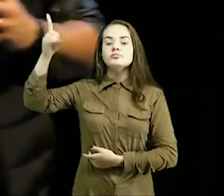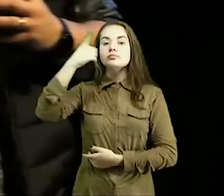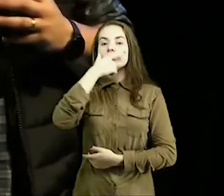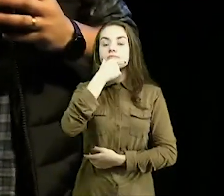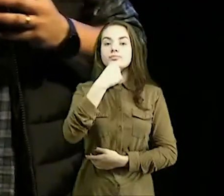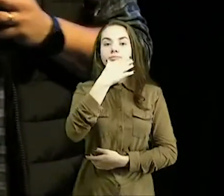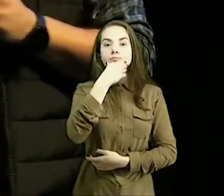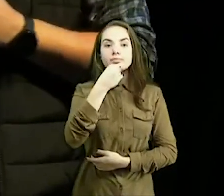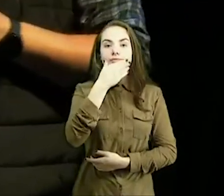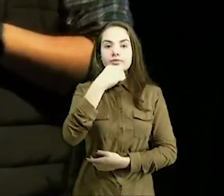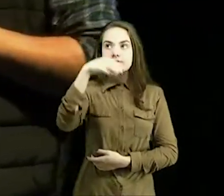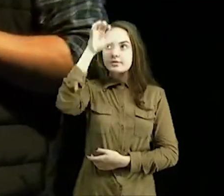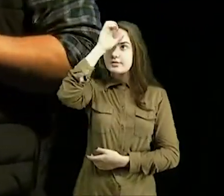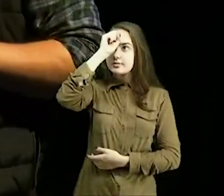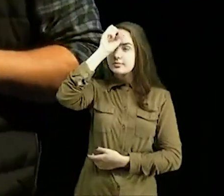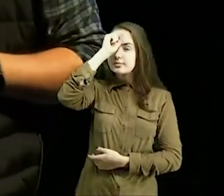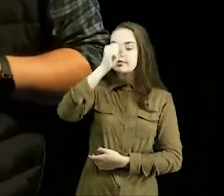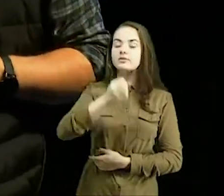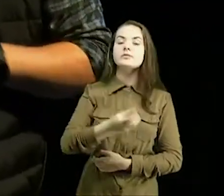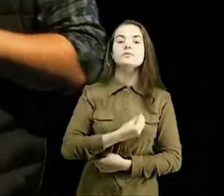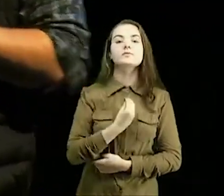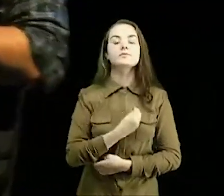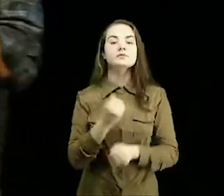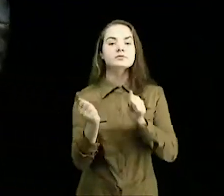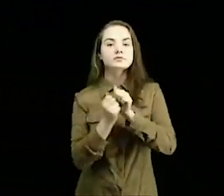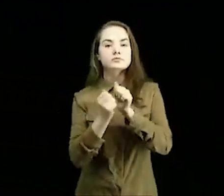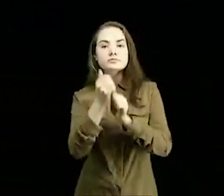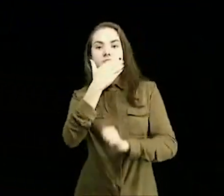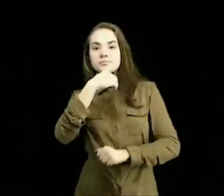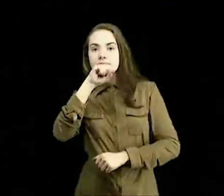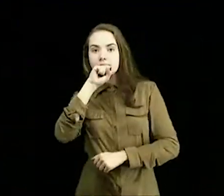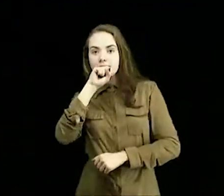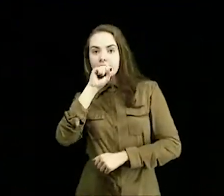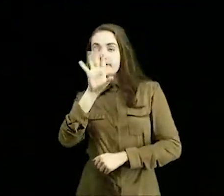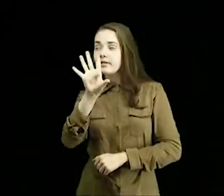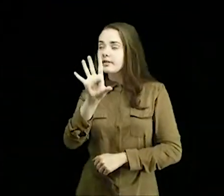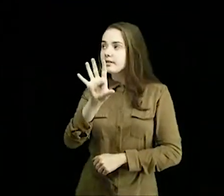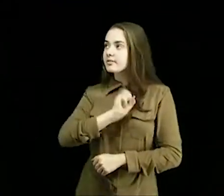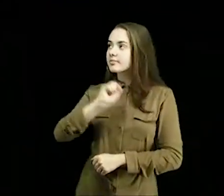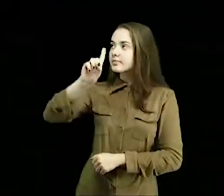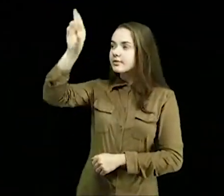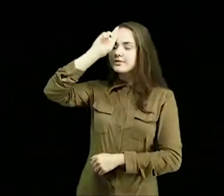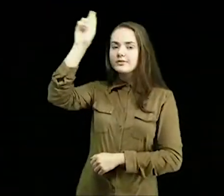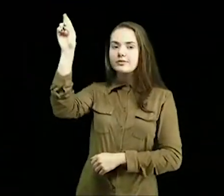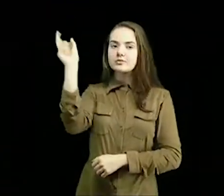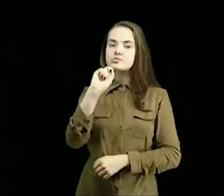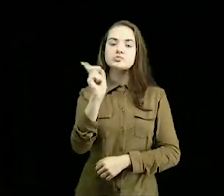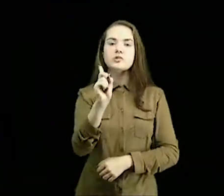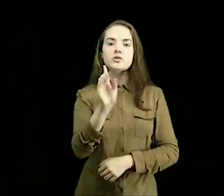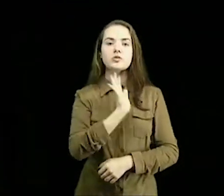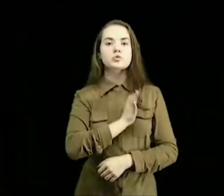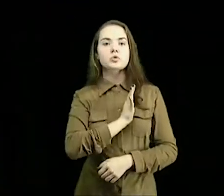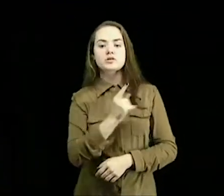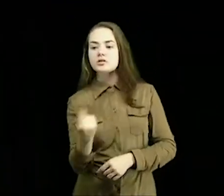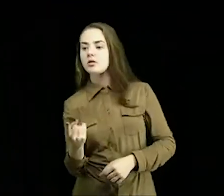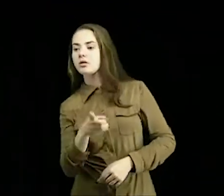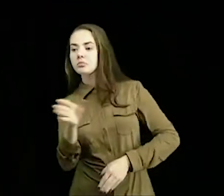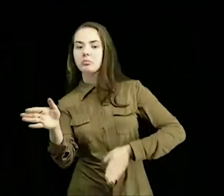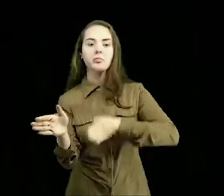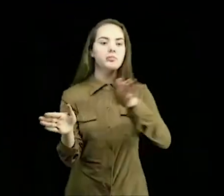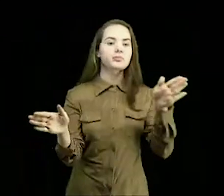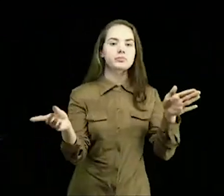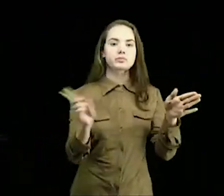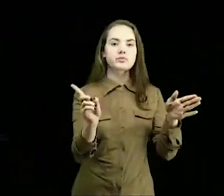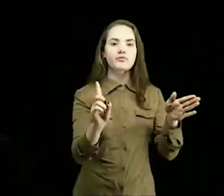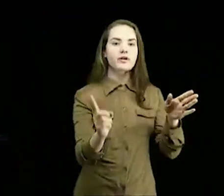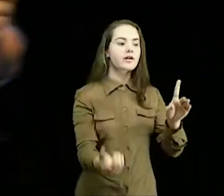menino que está aprendendo com o pai a amar o Senhor, então o coração dele não está dividido. Ele não vai acender uma